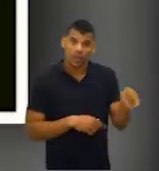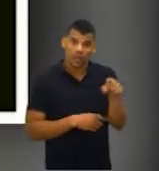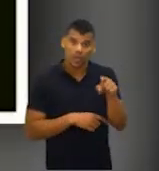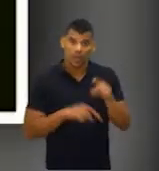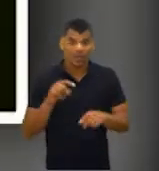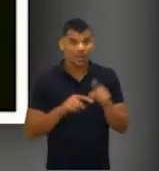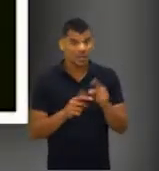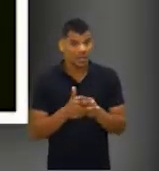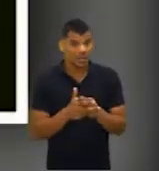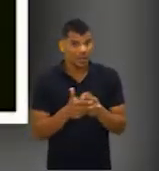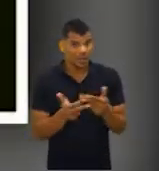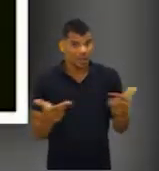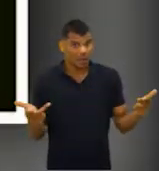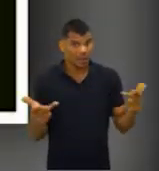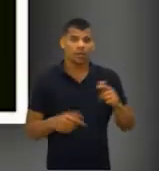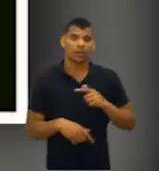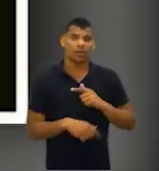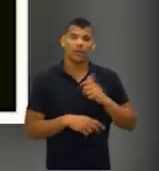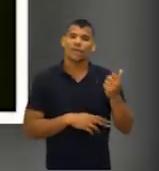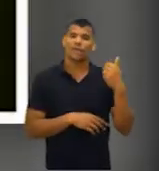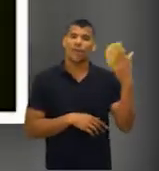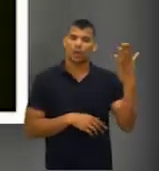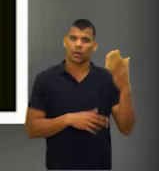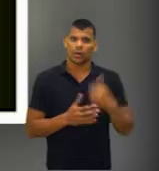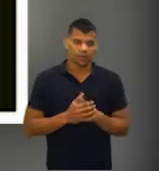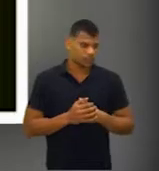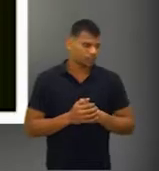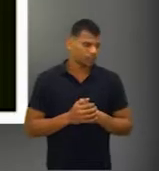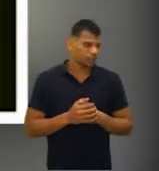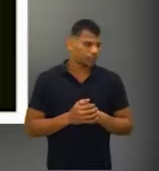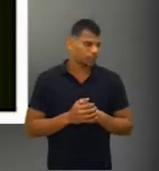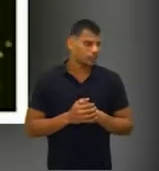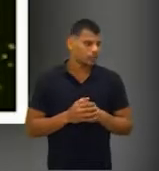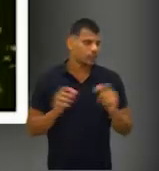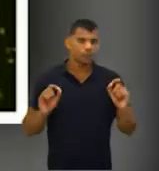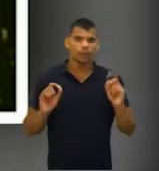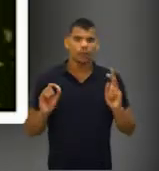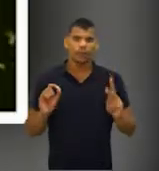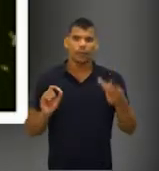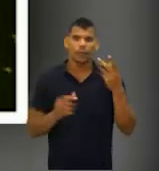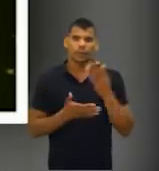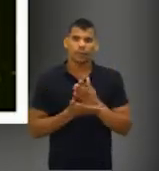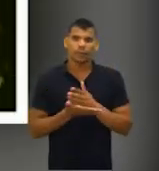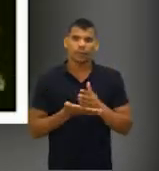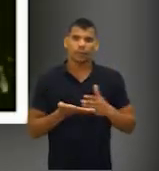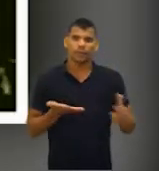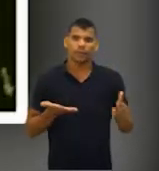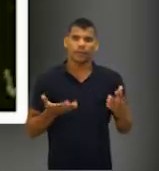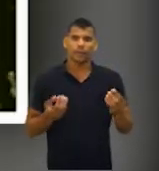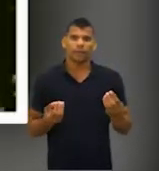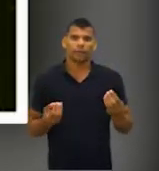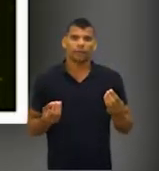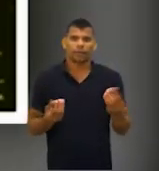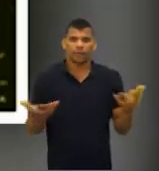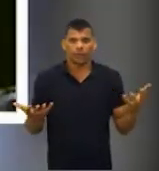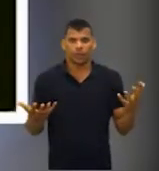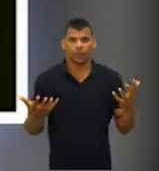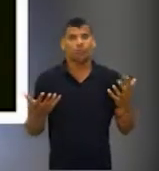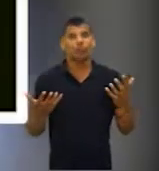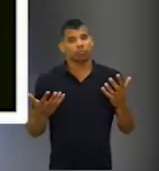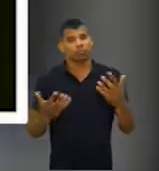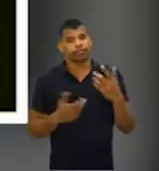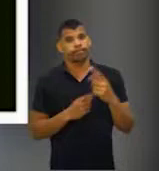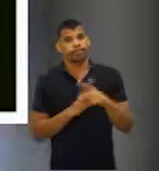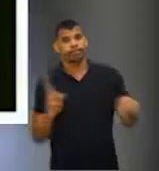artistas importados e os artistas brasileiros. A gente tinha menos guarita técnica